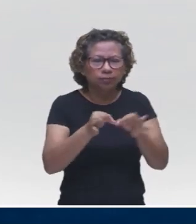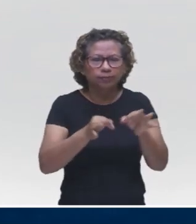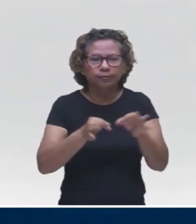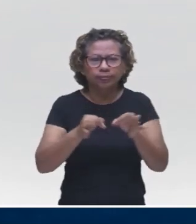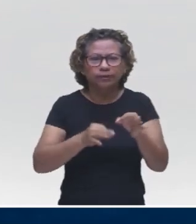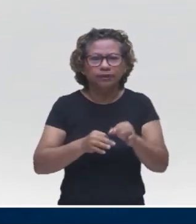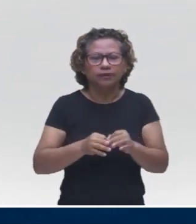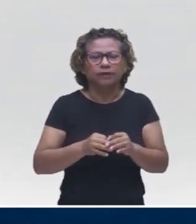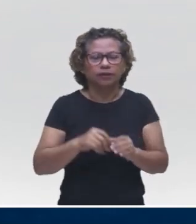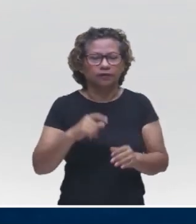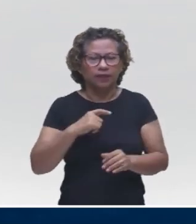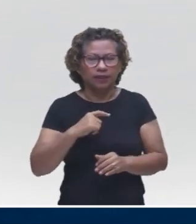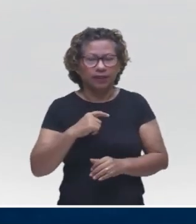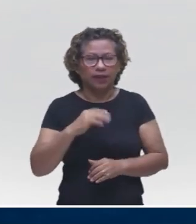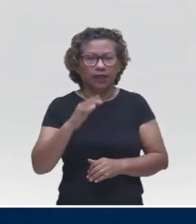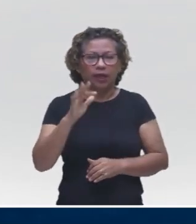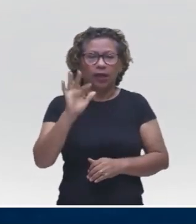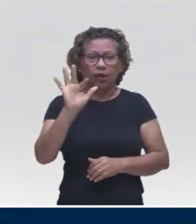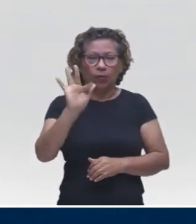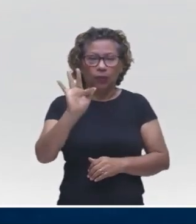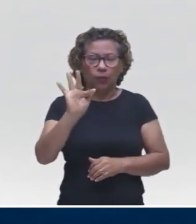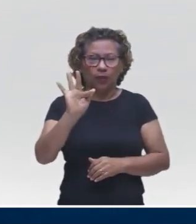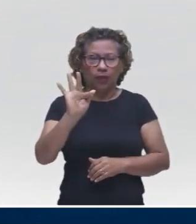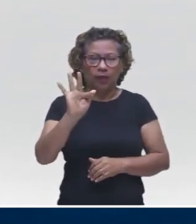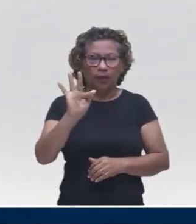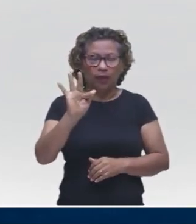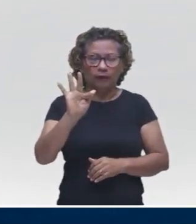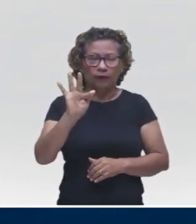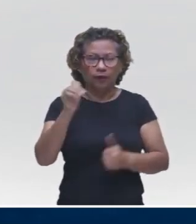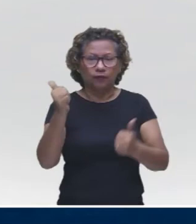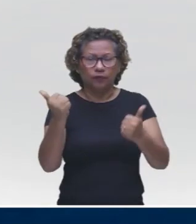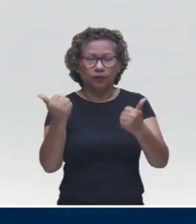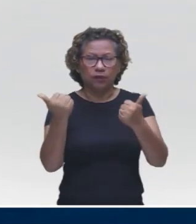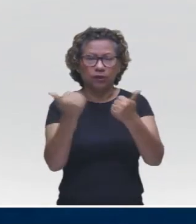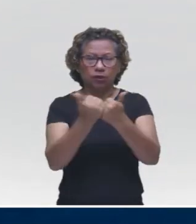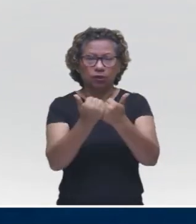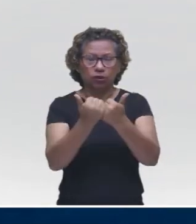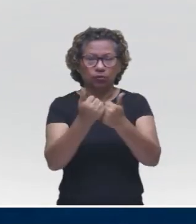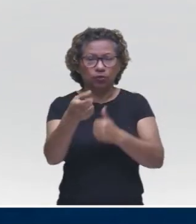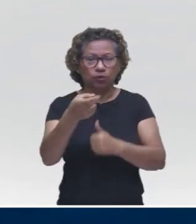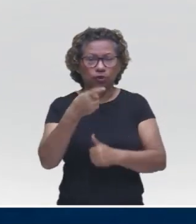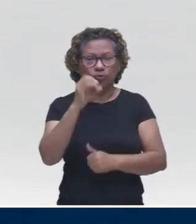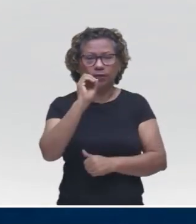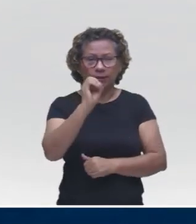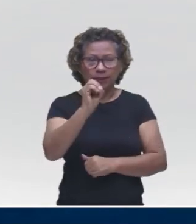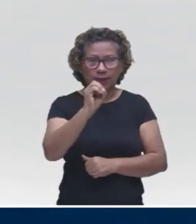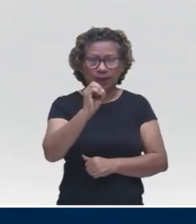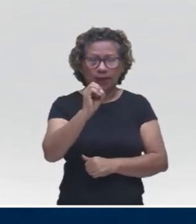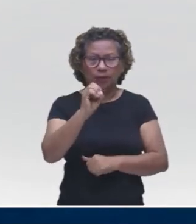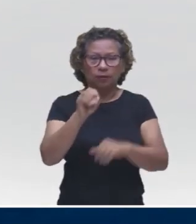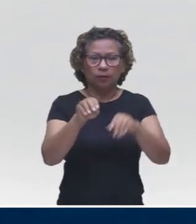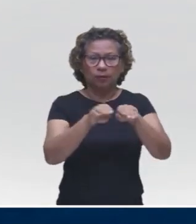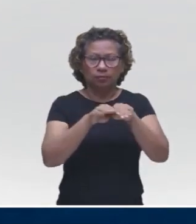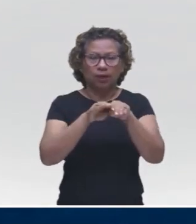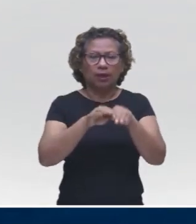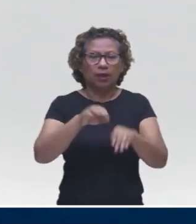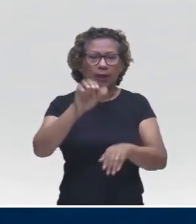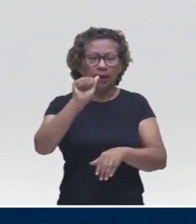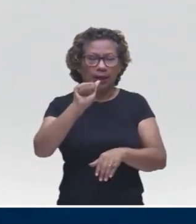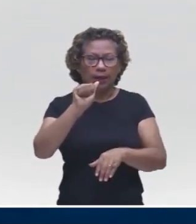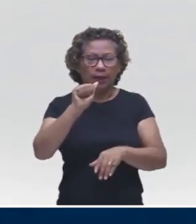a vezes o x que eu estou substituindo por 0, mais quem? Mais o